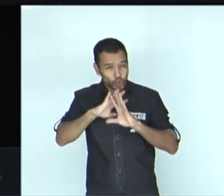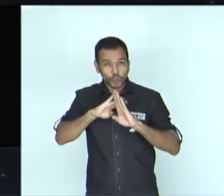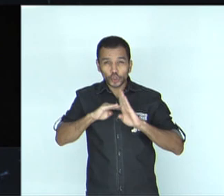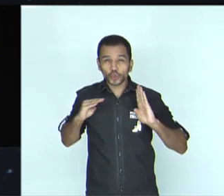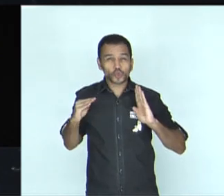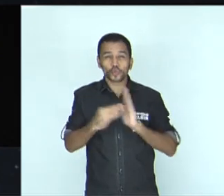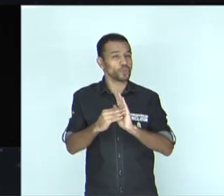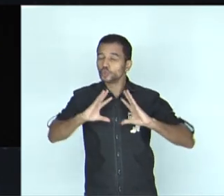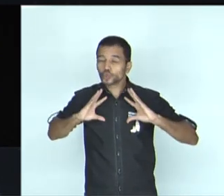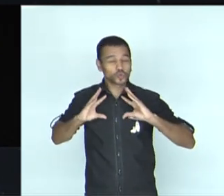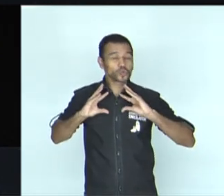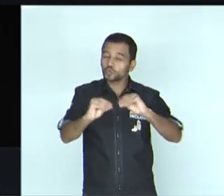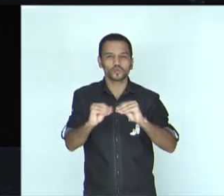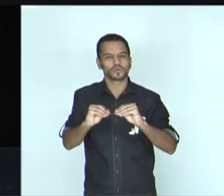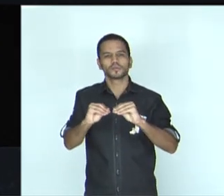isso, aquilo não.